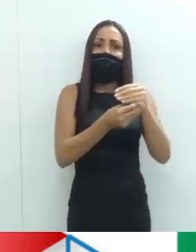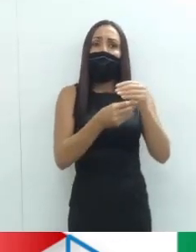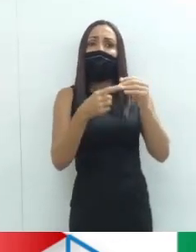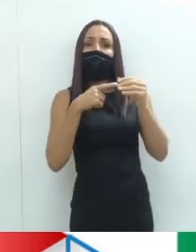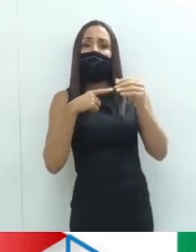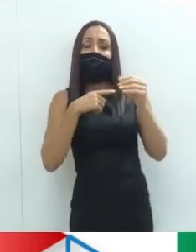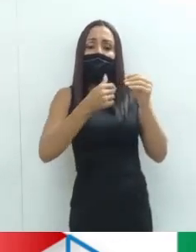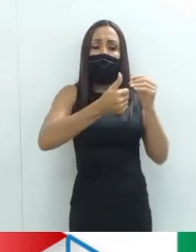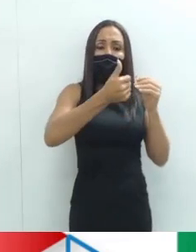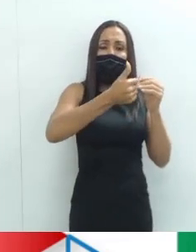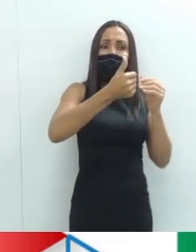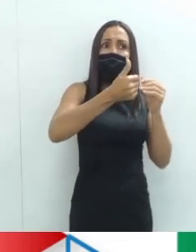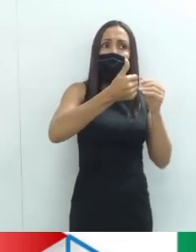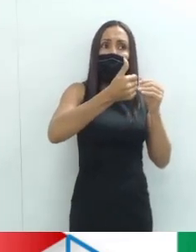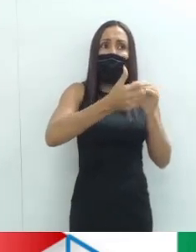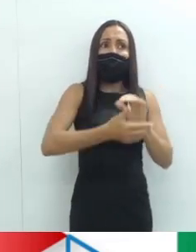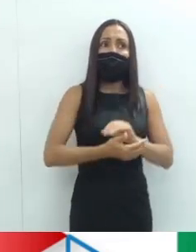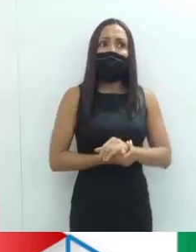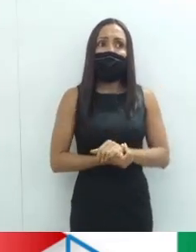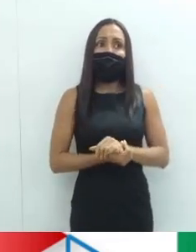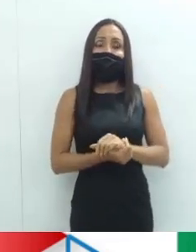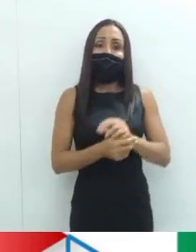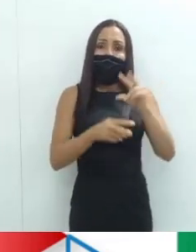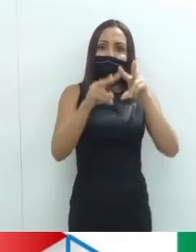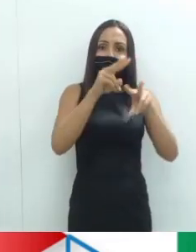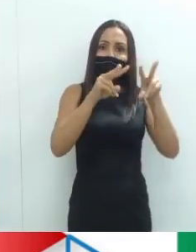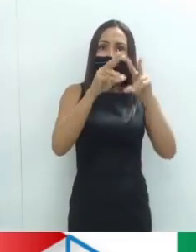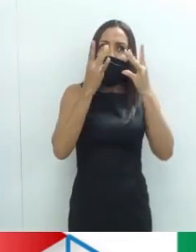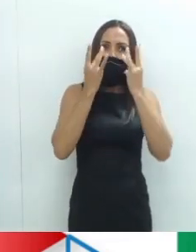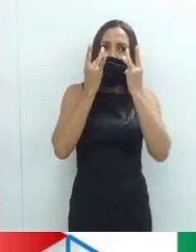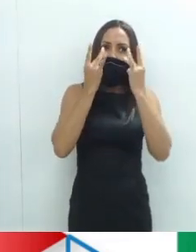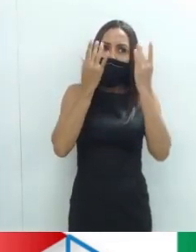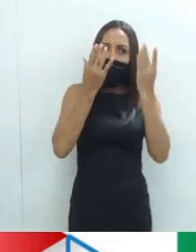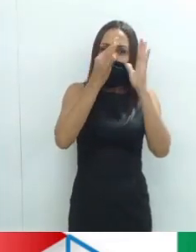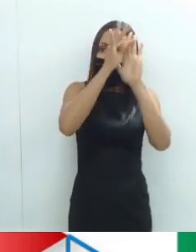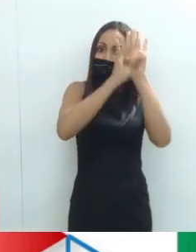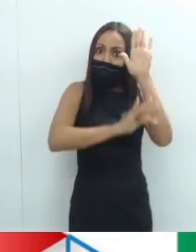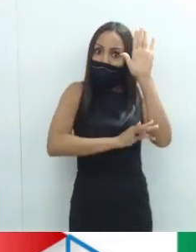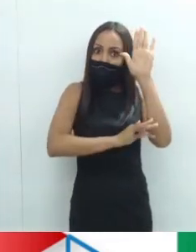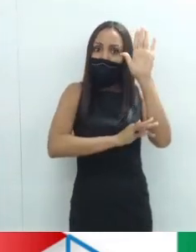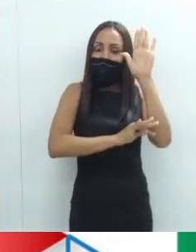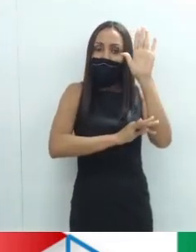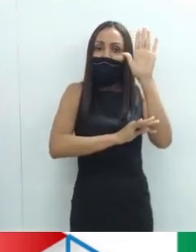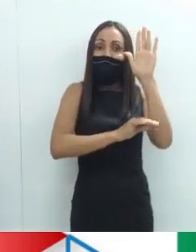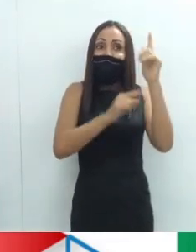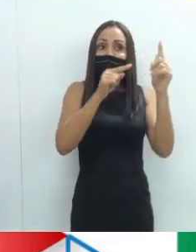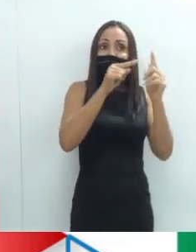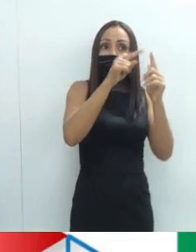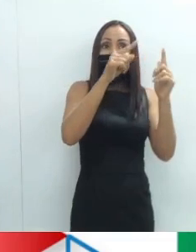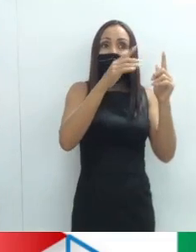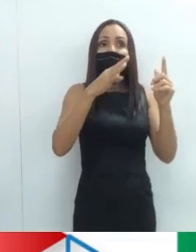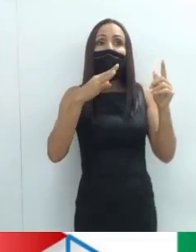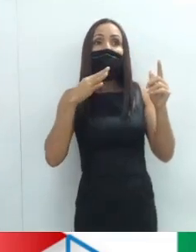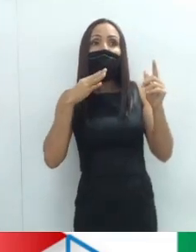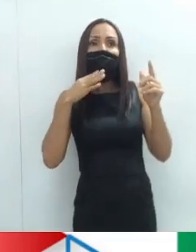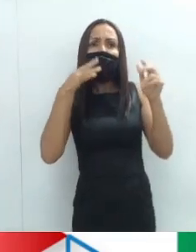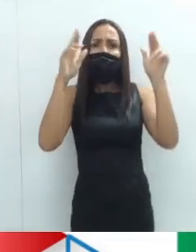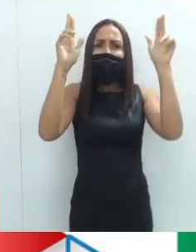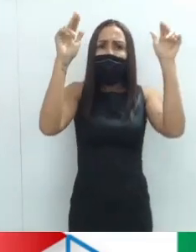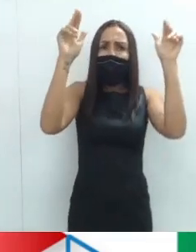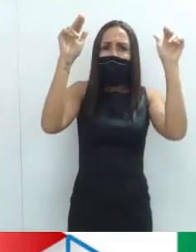Temos o primeiro deles, que é leia atentamente o texto, a fim de conhecer